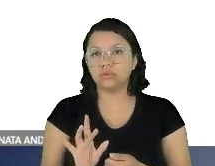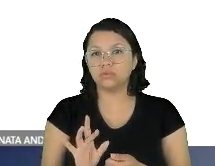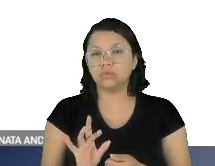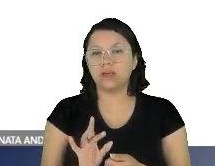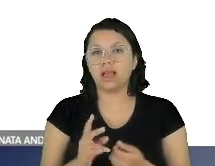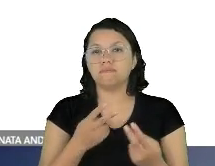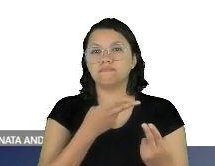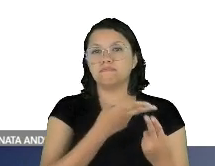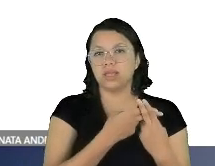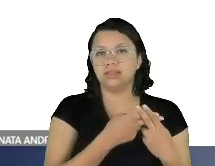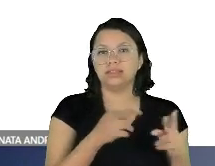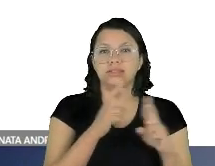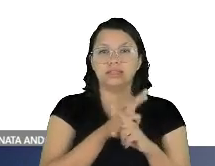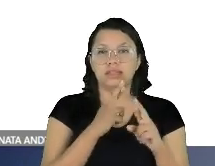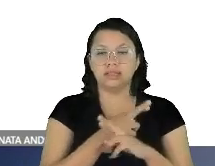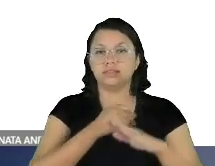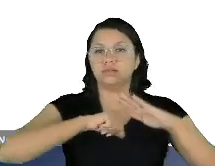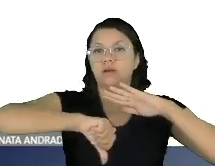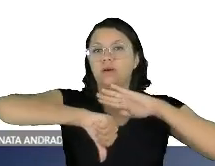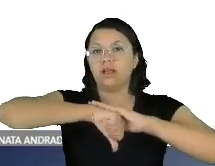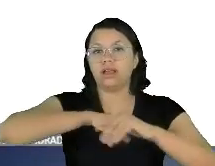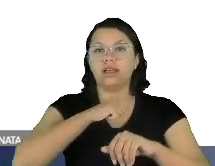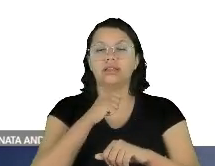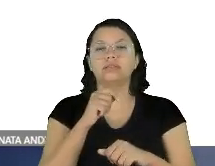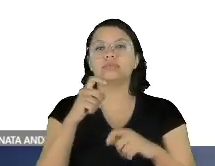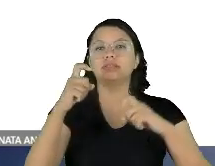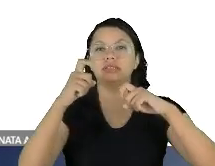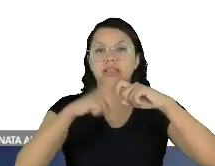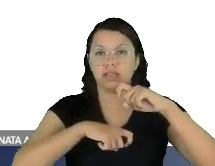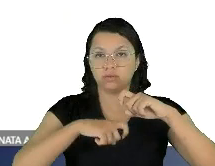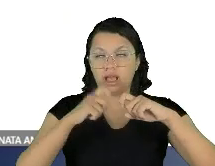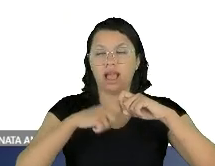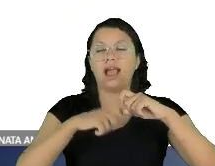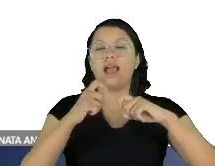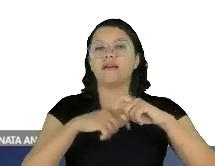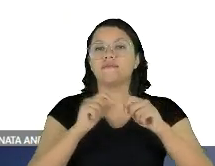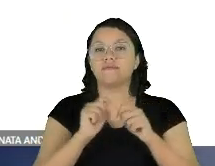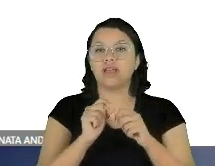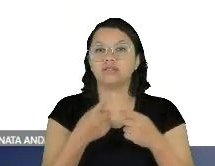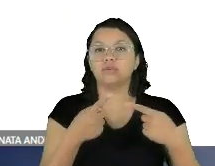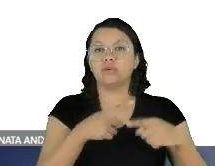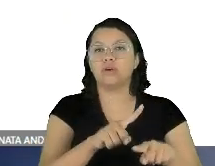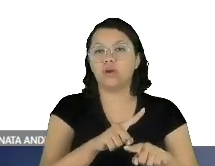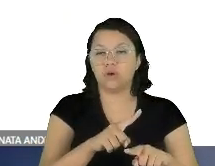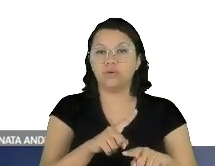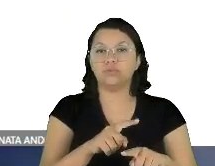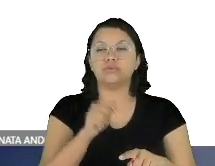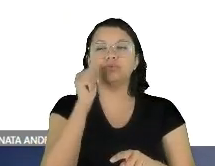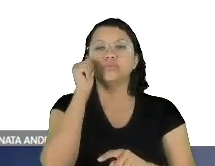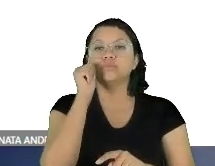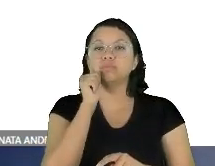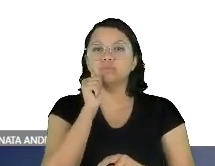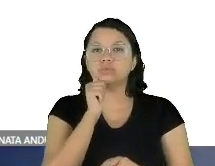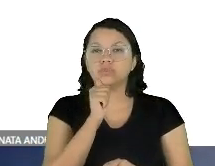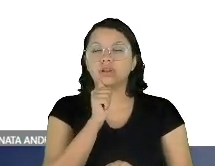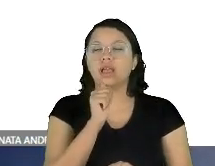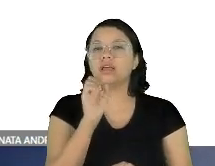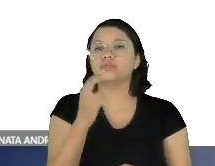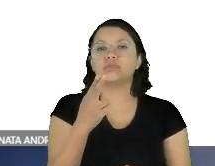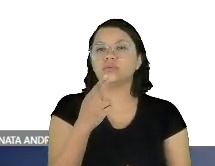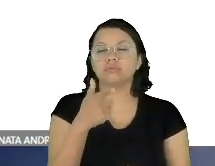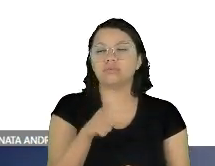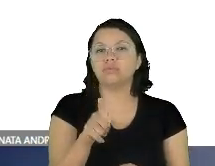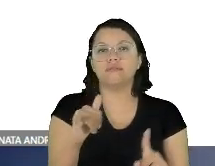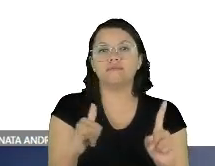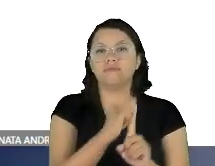as penas em relação aos crimes sexuais praticados contra vítimas maiores de idade ou não